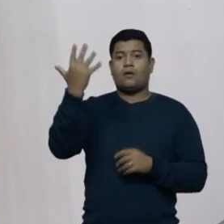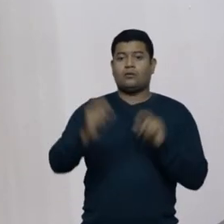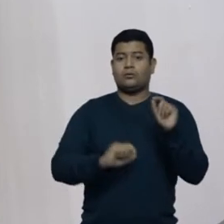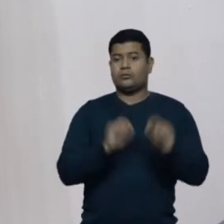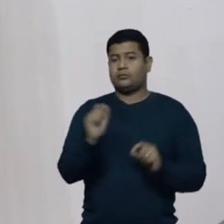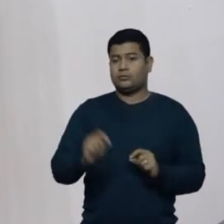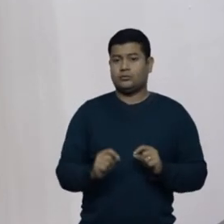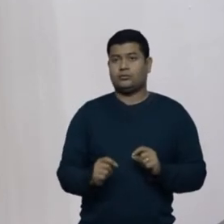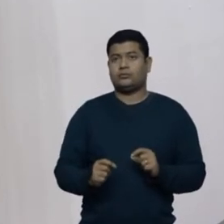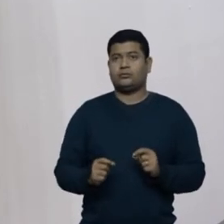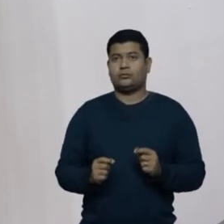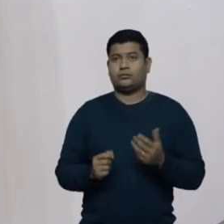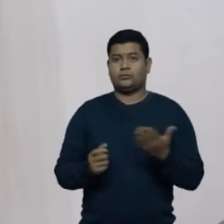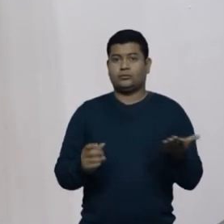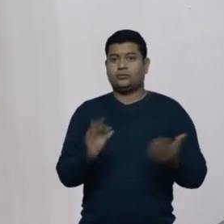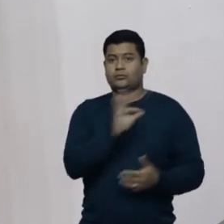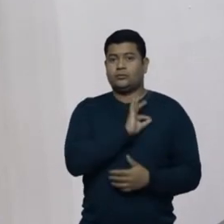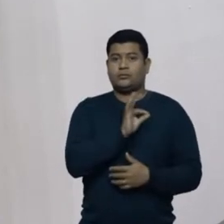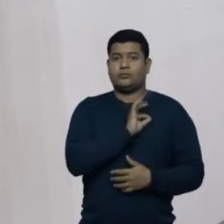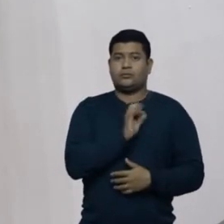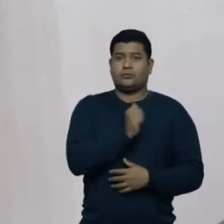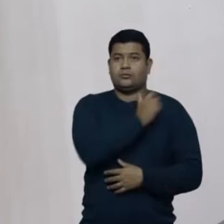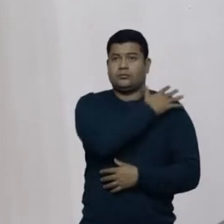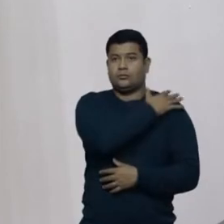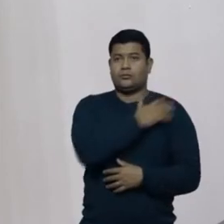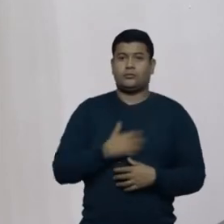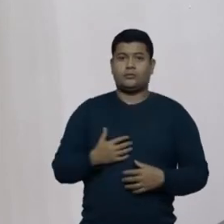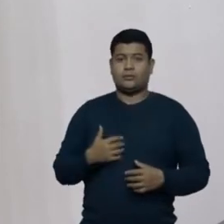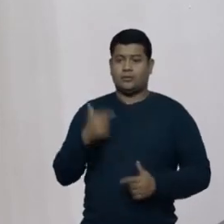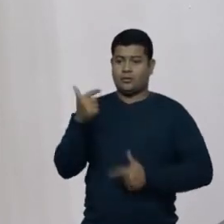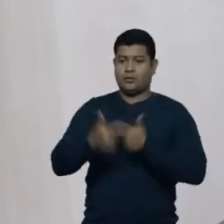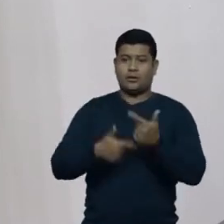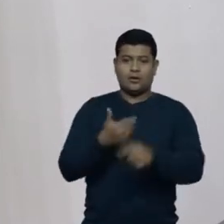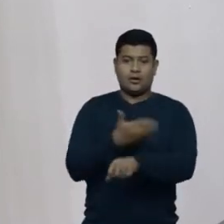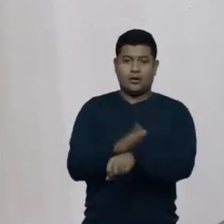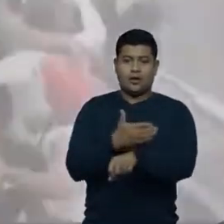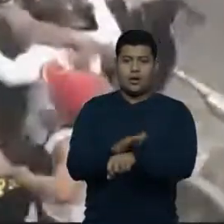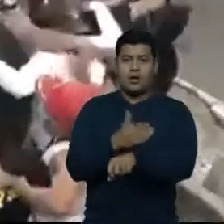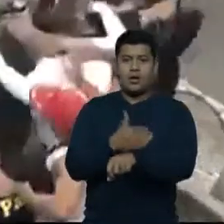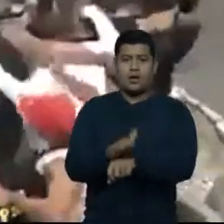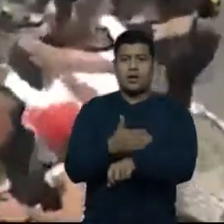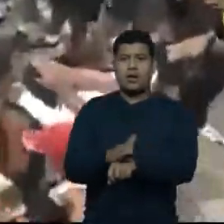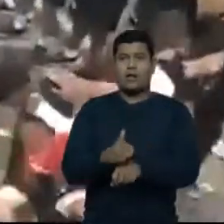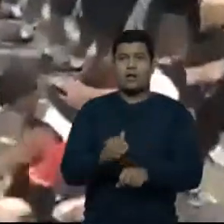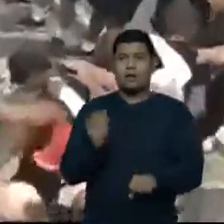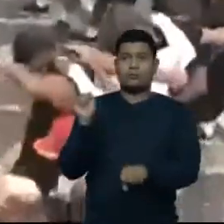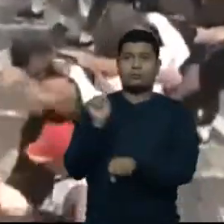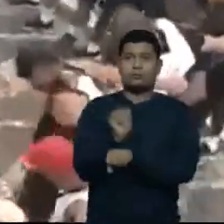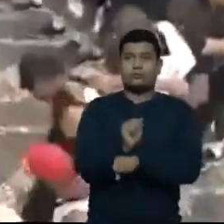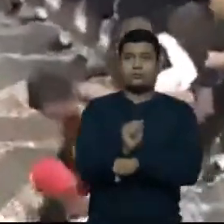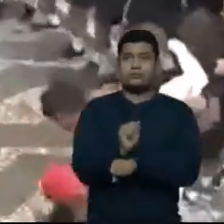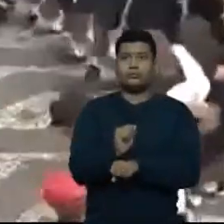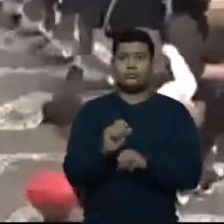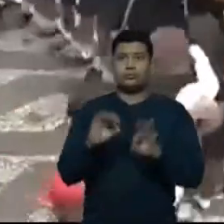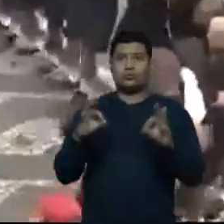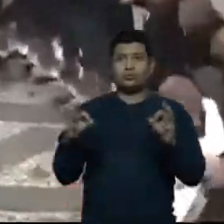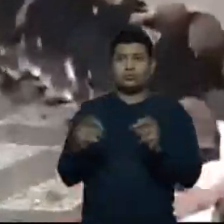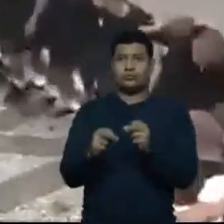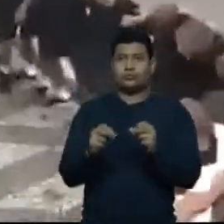os policiais militares que estavam fazendo treinamento e param ali todos para